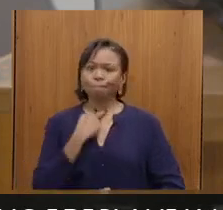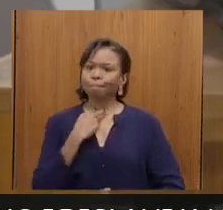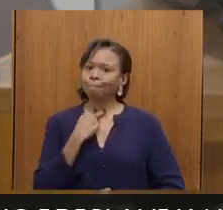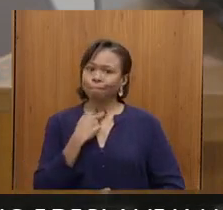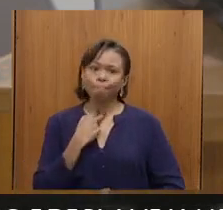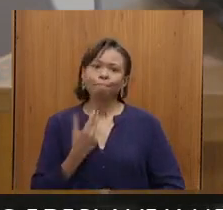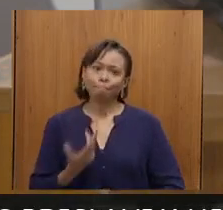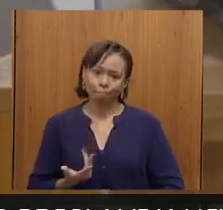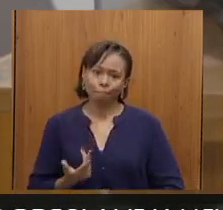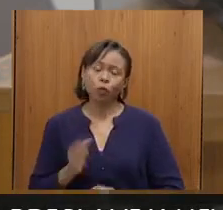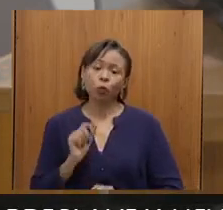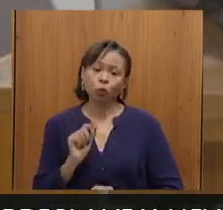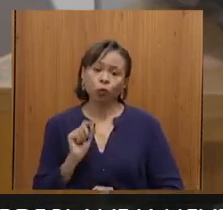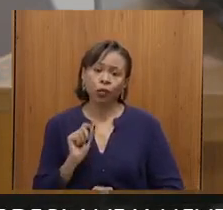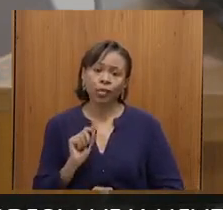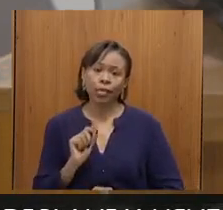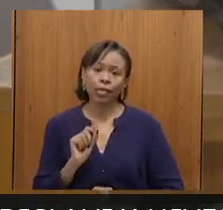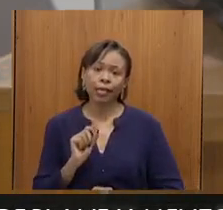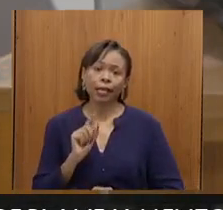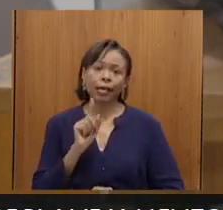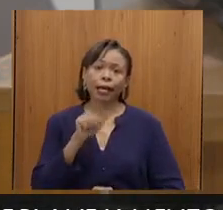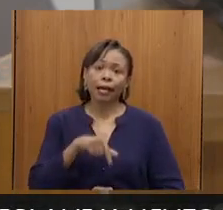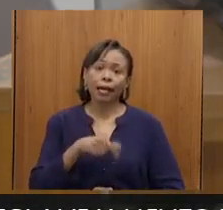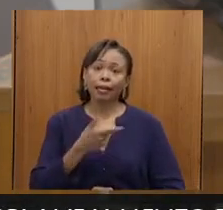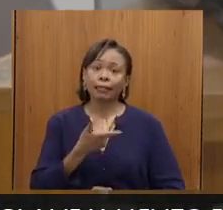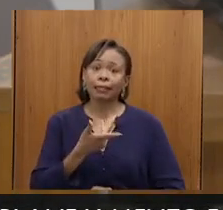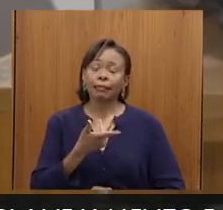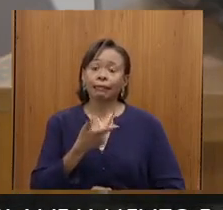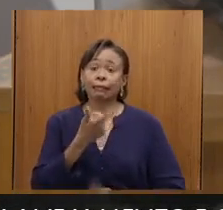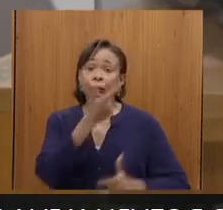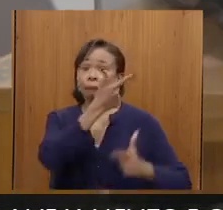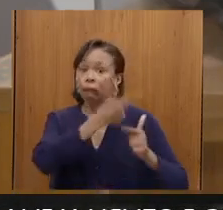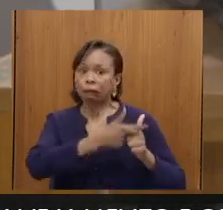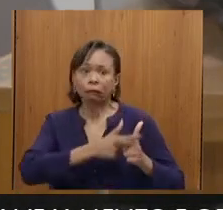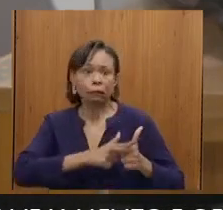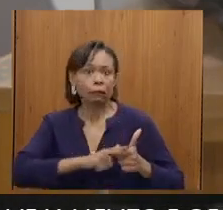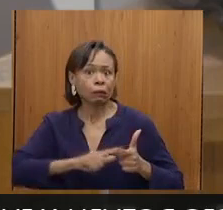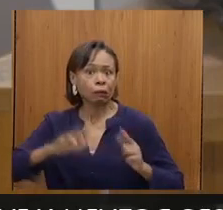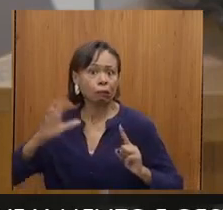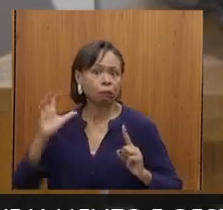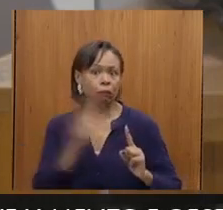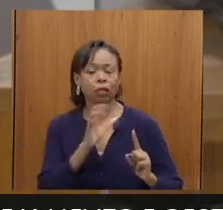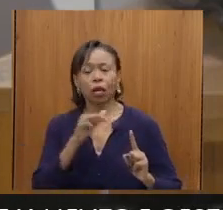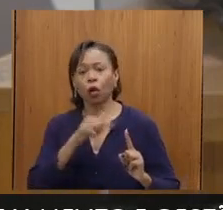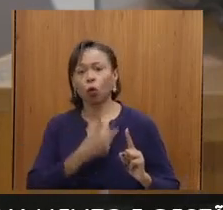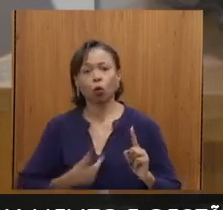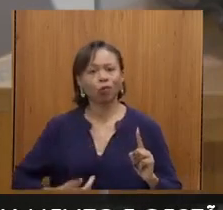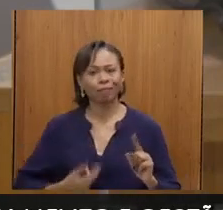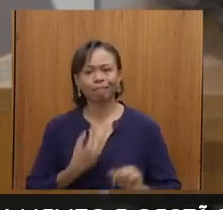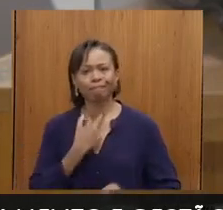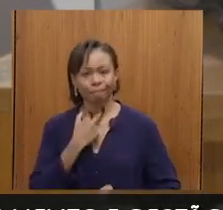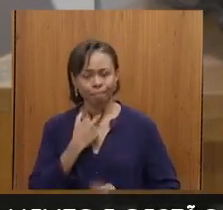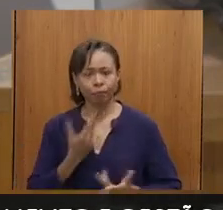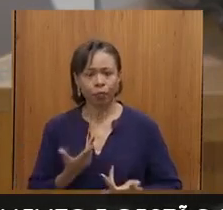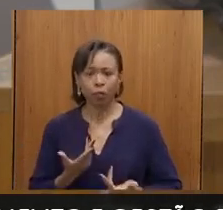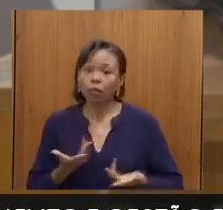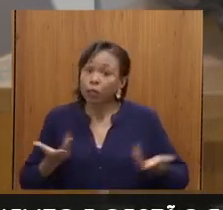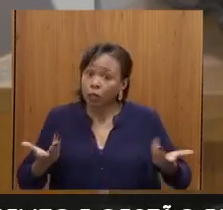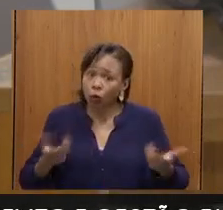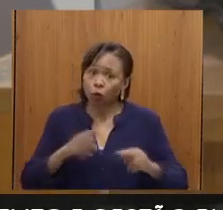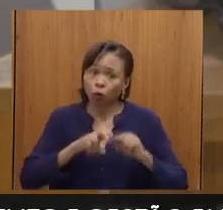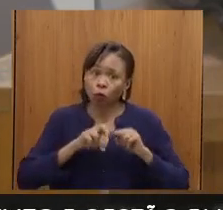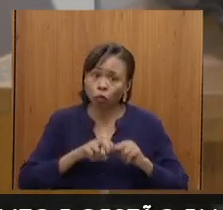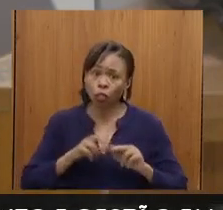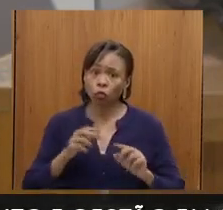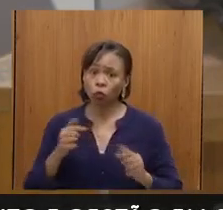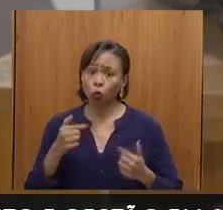o que nós estamos chamando de essa espada sobre sua cabeça. E é isso que nos move, deputado. O governador não pode ter essa